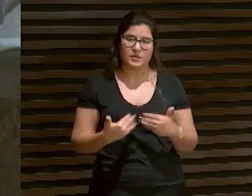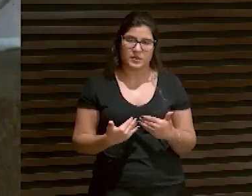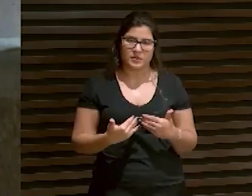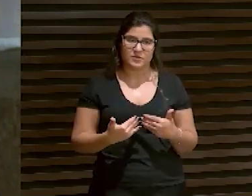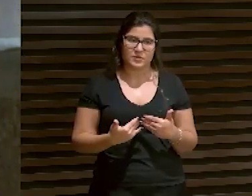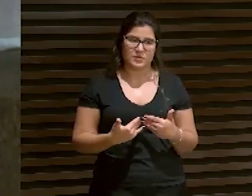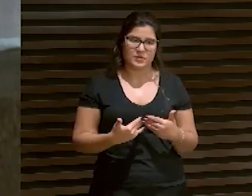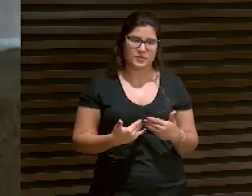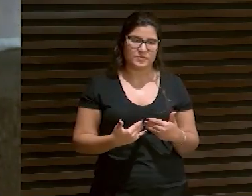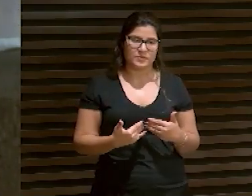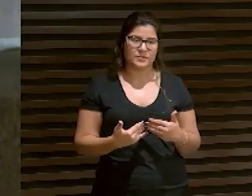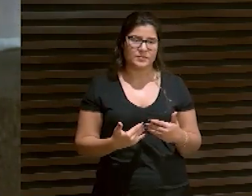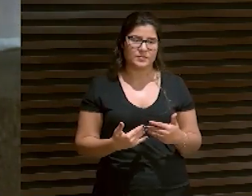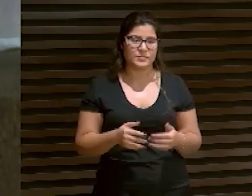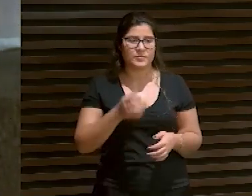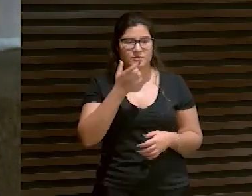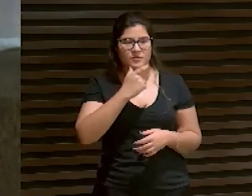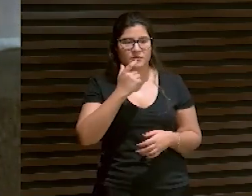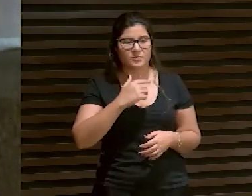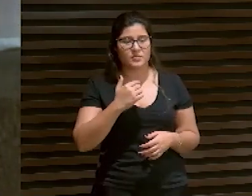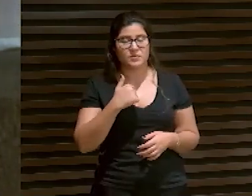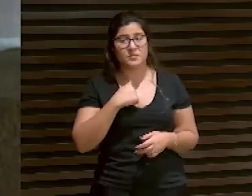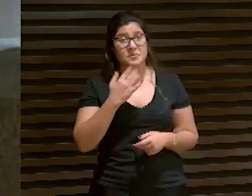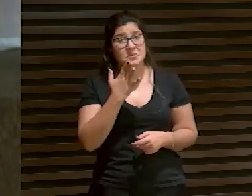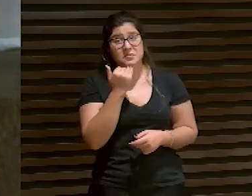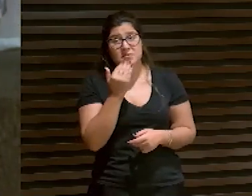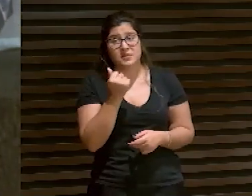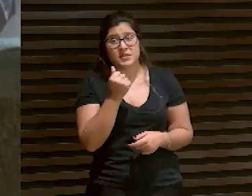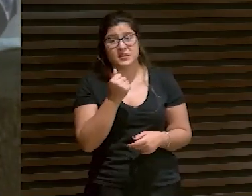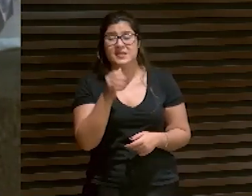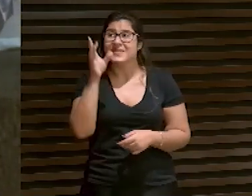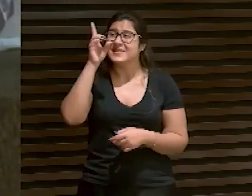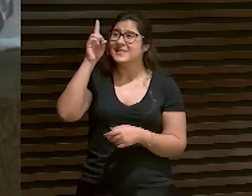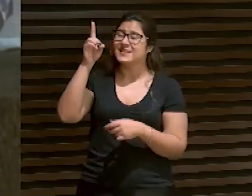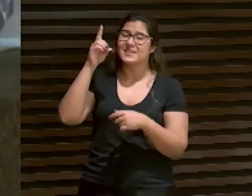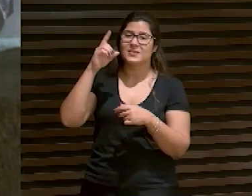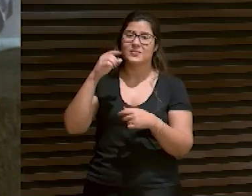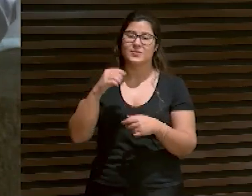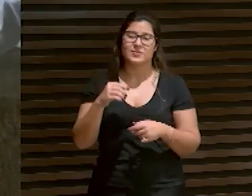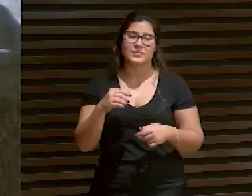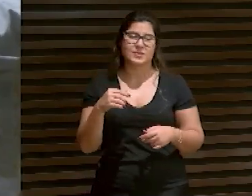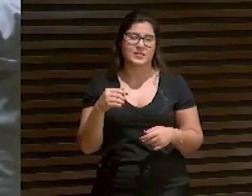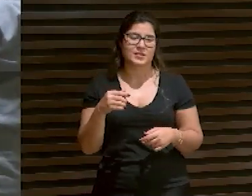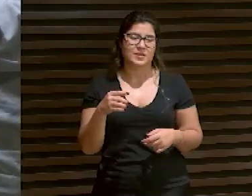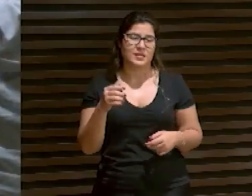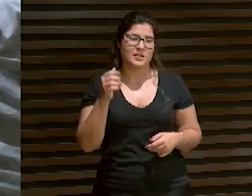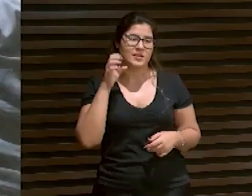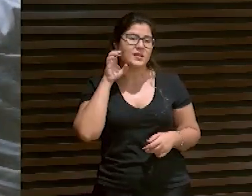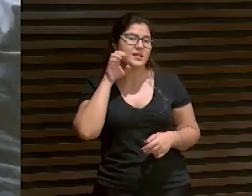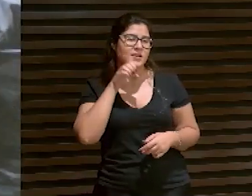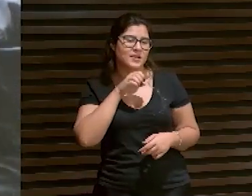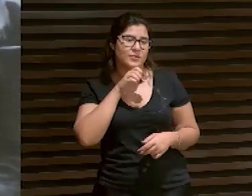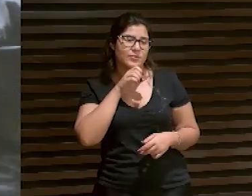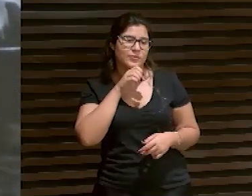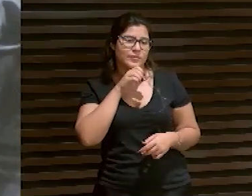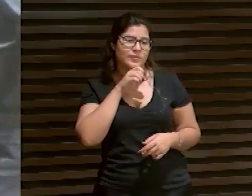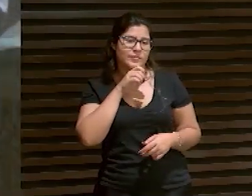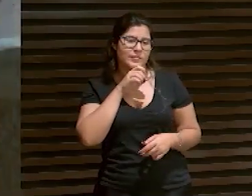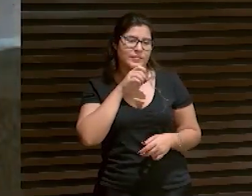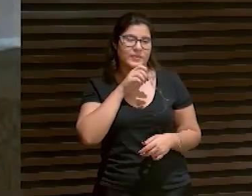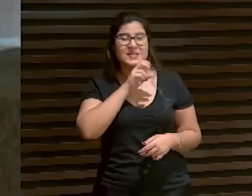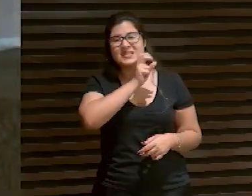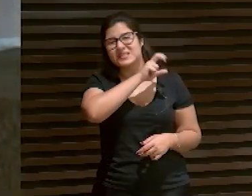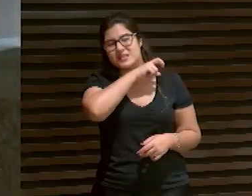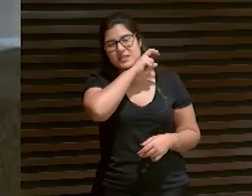comi. E daí Deus vai até Eva, o que Eva fala? A serpente que tu criaste, ela me